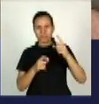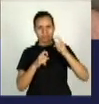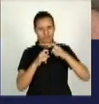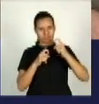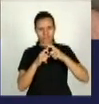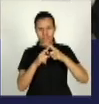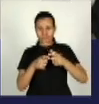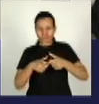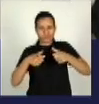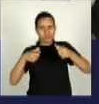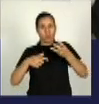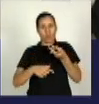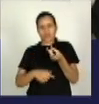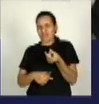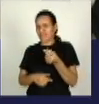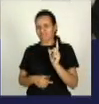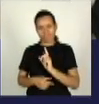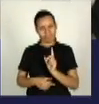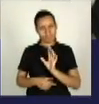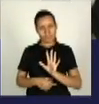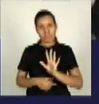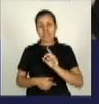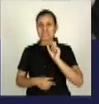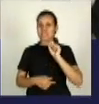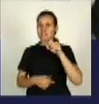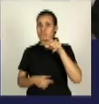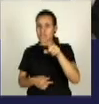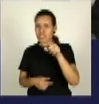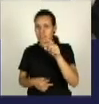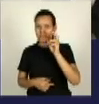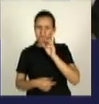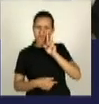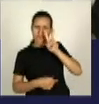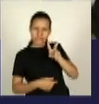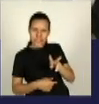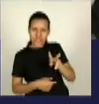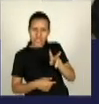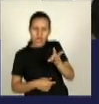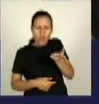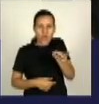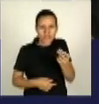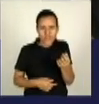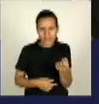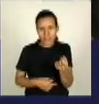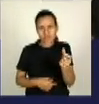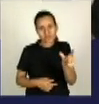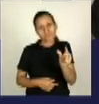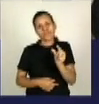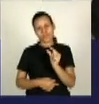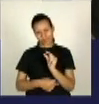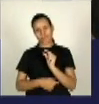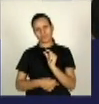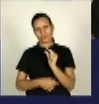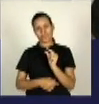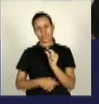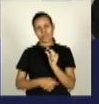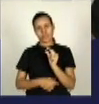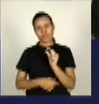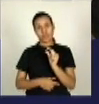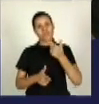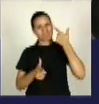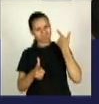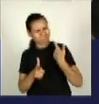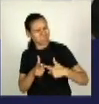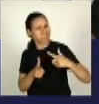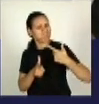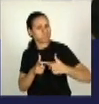medicamento, às vezes, não é nem tanto o volume. Você considerando a quantidade total de resíduos sólidos, a quantidade de